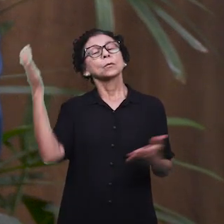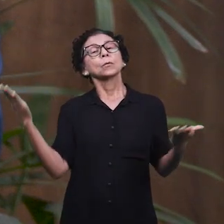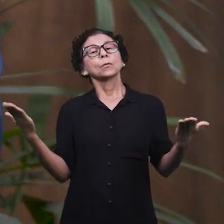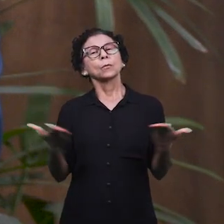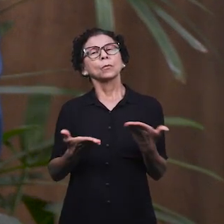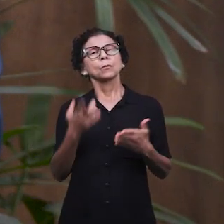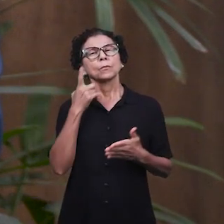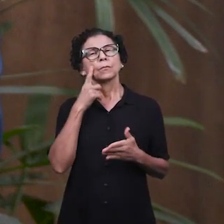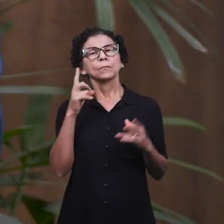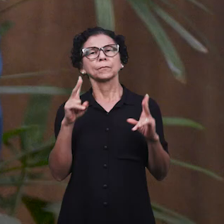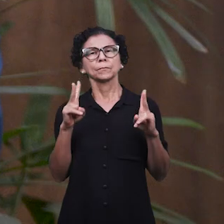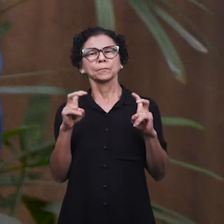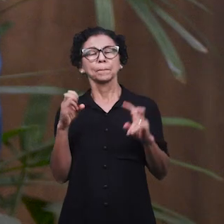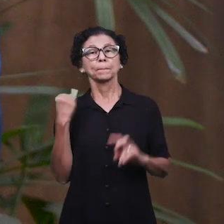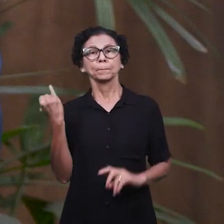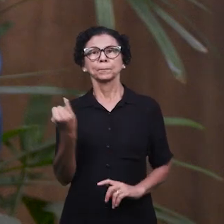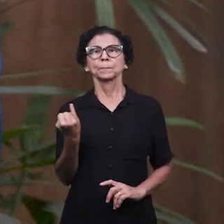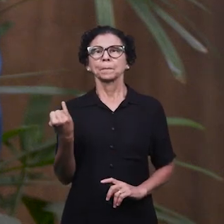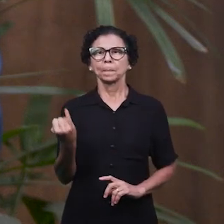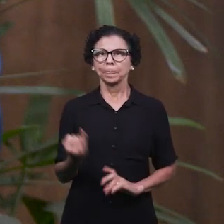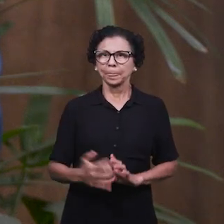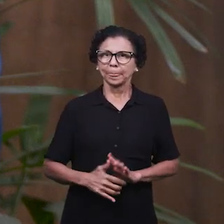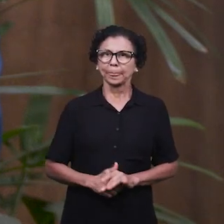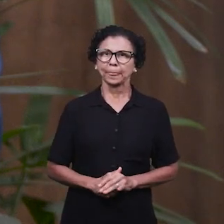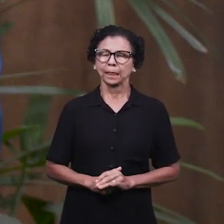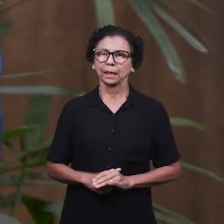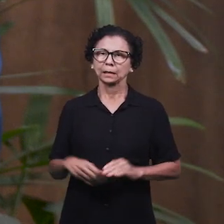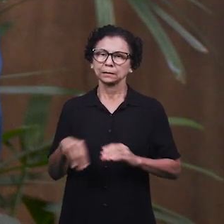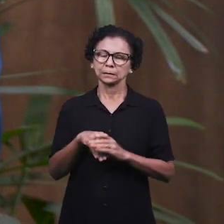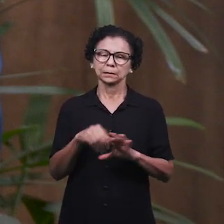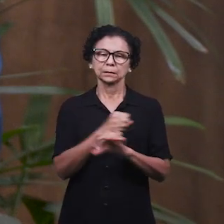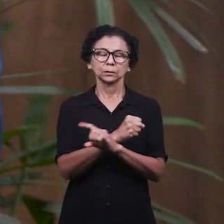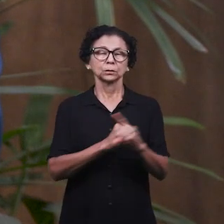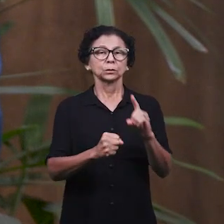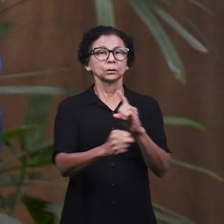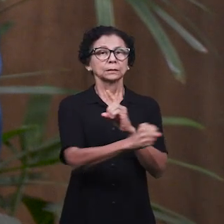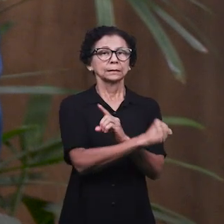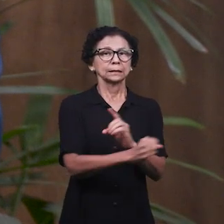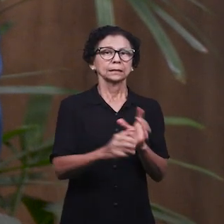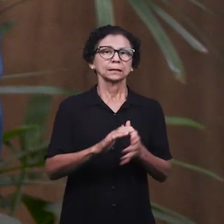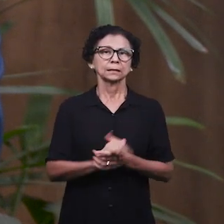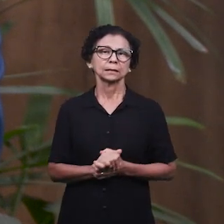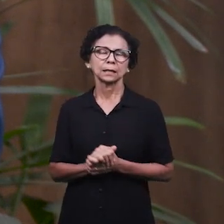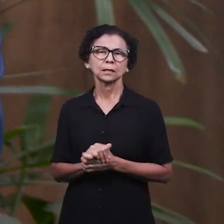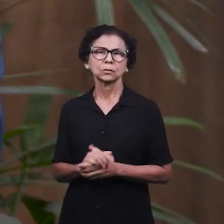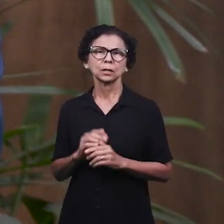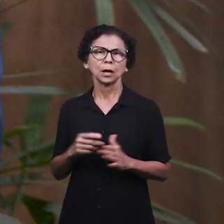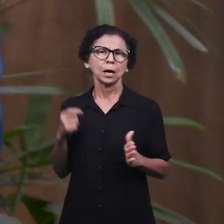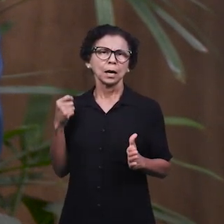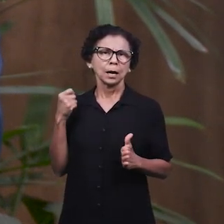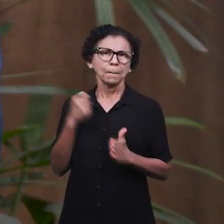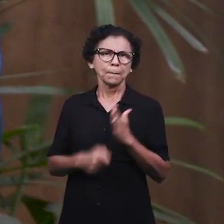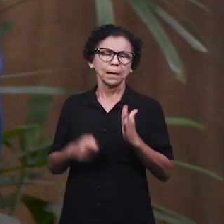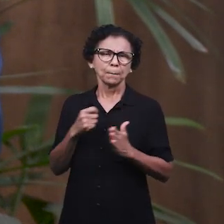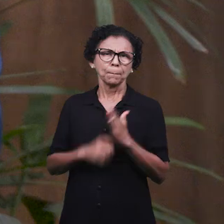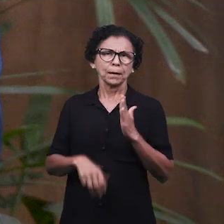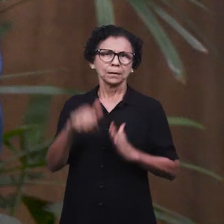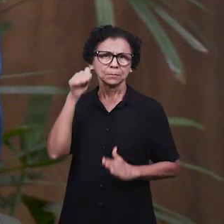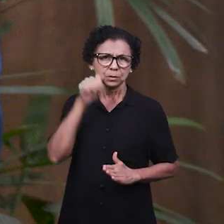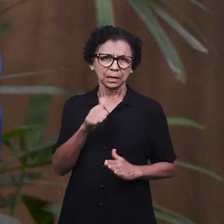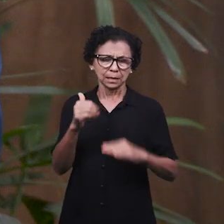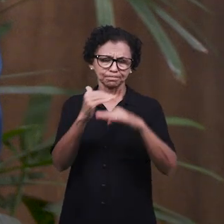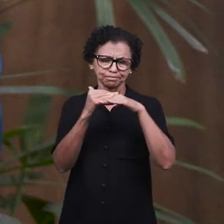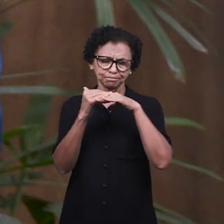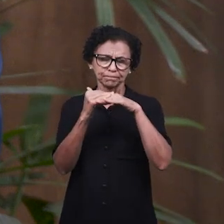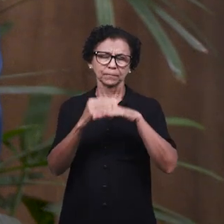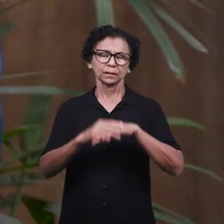tema muito importante dentro da nossa sociedade, que é o relevo das mulheres pela igualdade. E para falar sobre